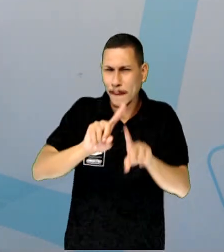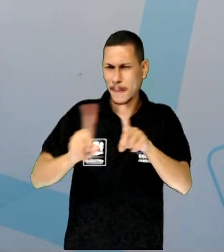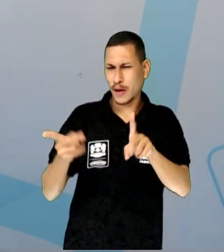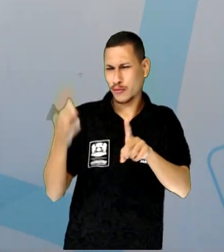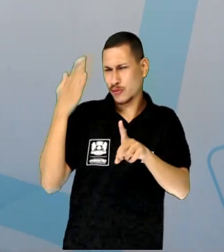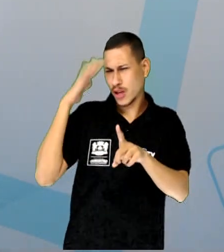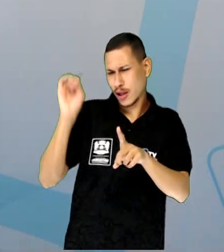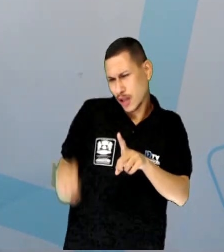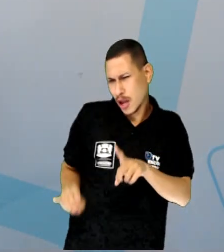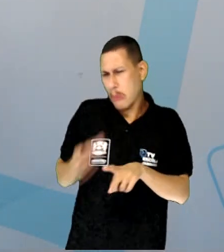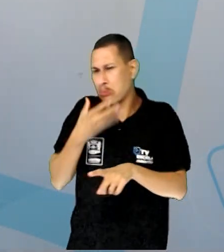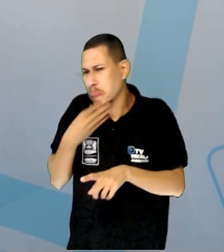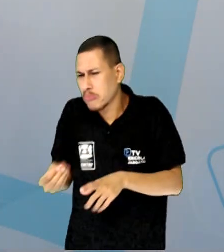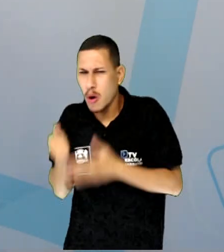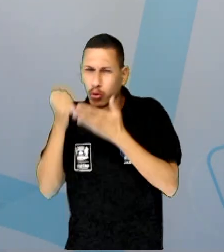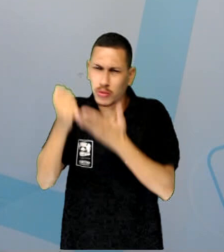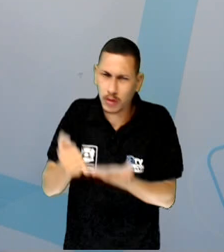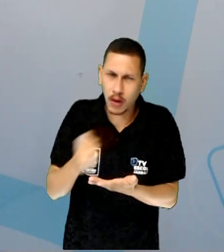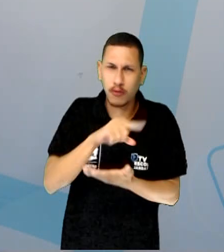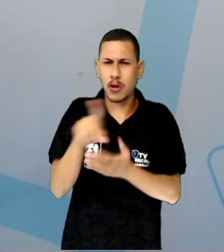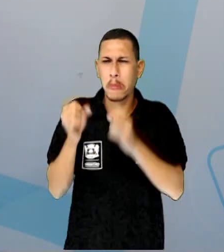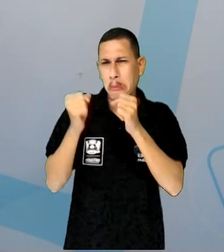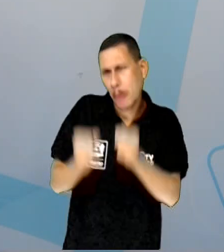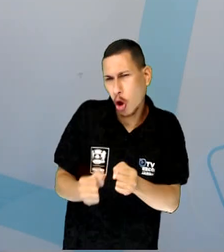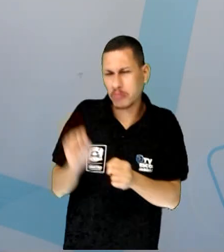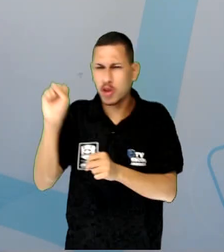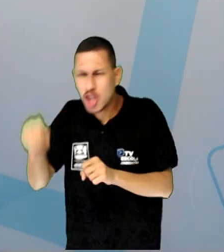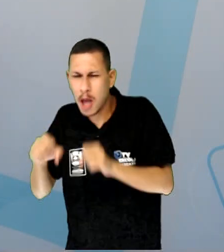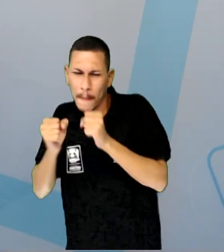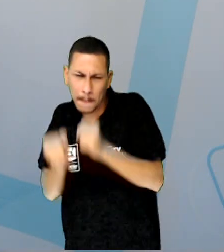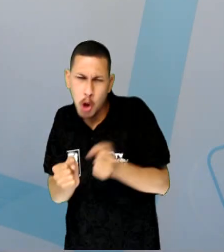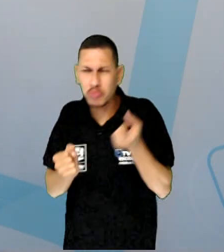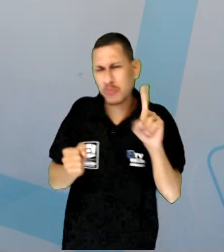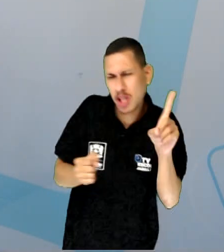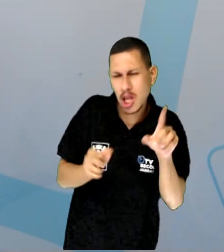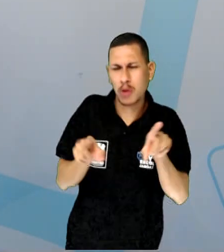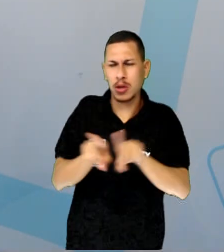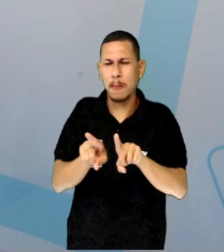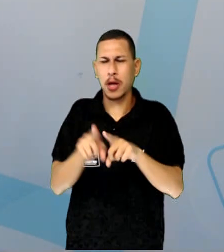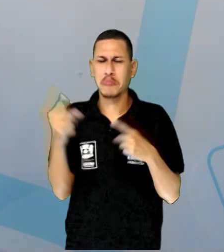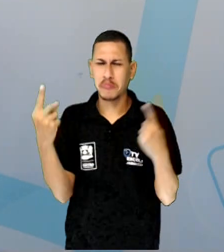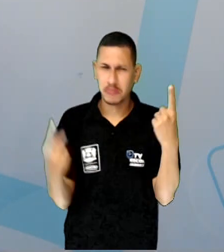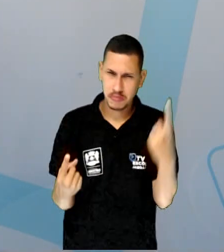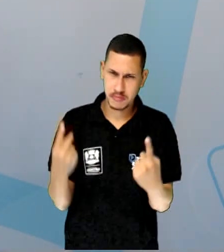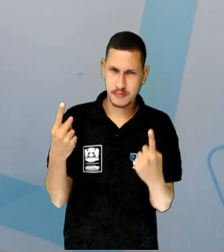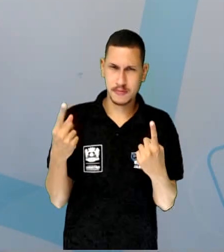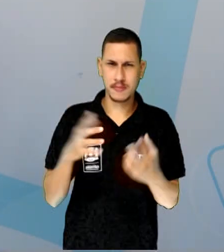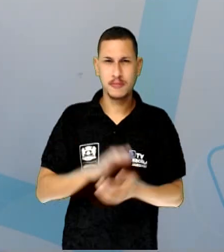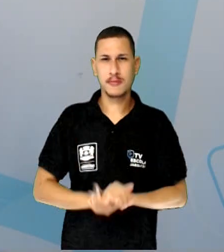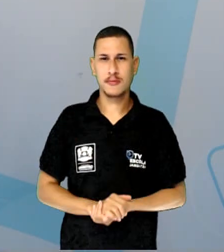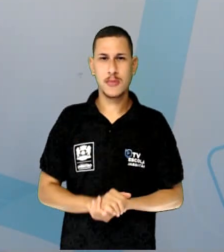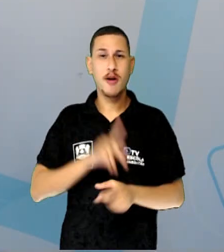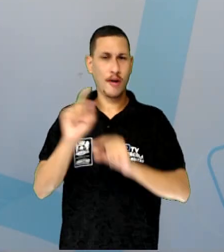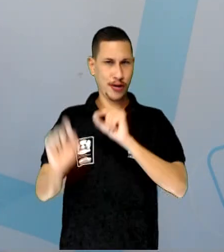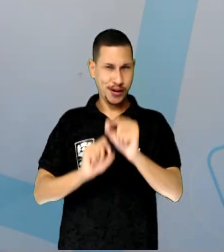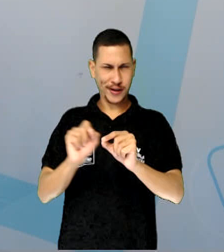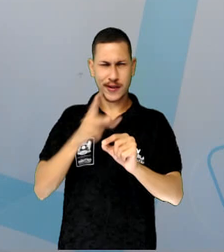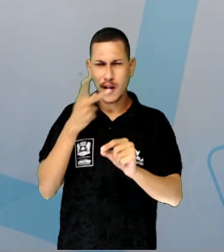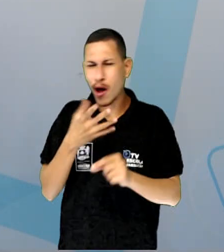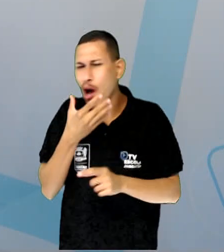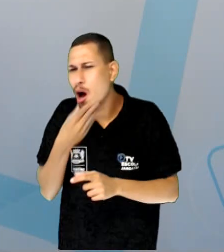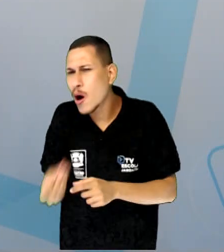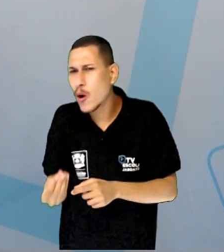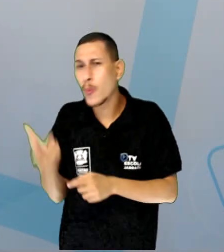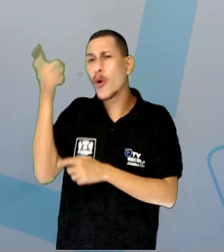sei se ele te ajudaria. Pode ser que sim, pode ser que não, né? Isso daí quem vai dizer é ele em